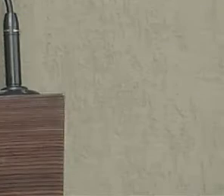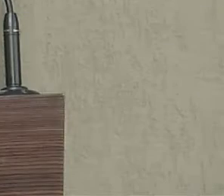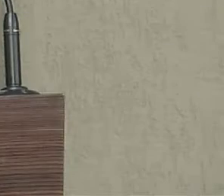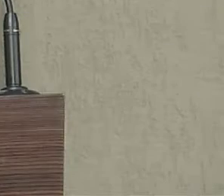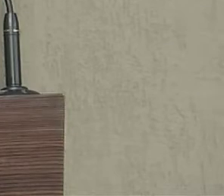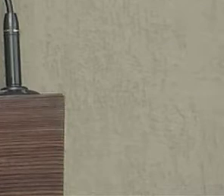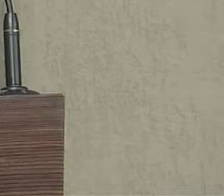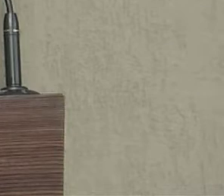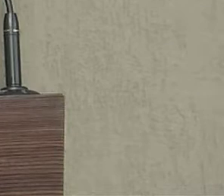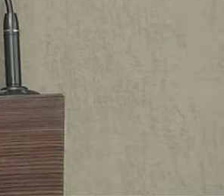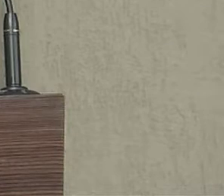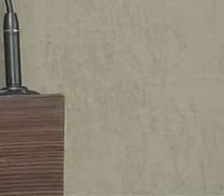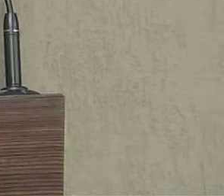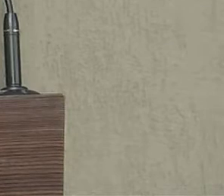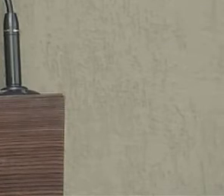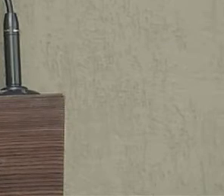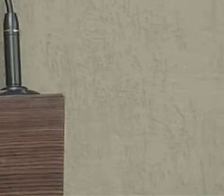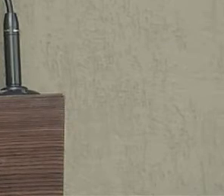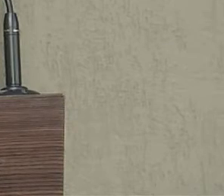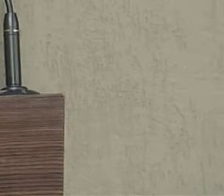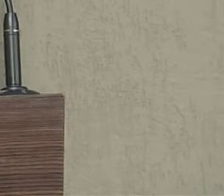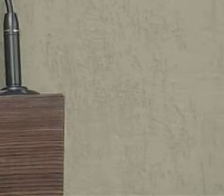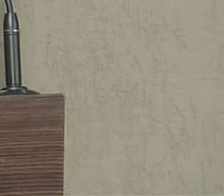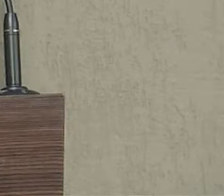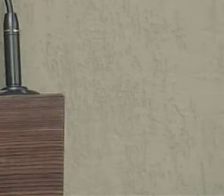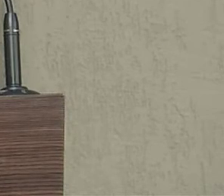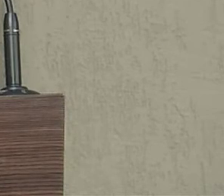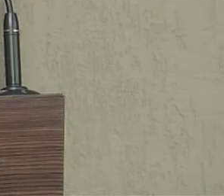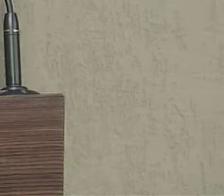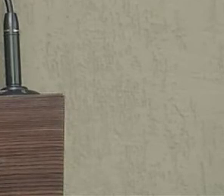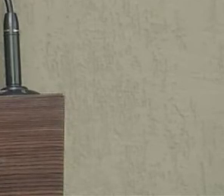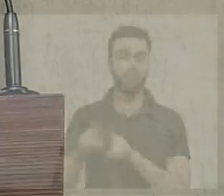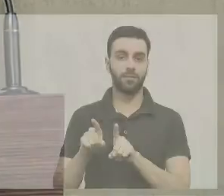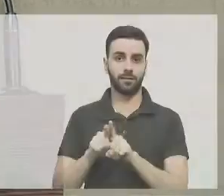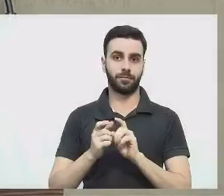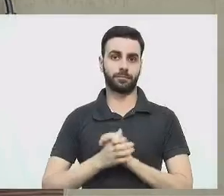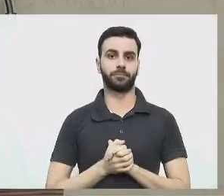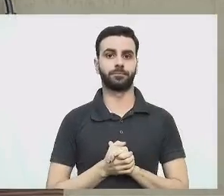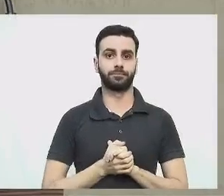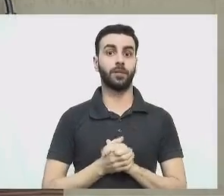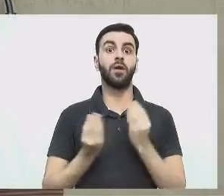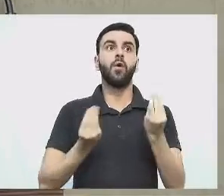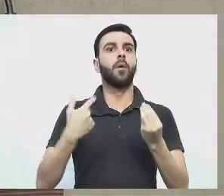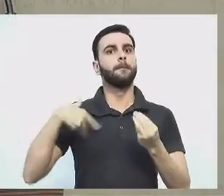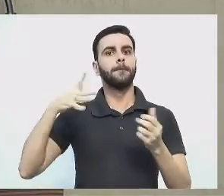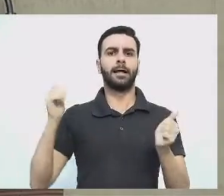eu, com o Marcão, que é do meu partido, como nós teríamos mais